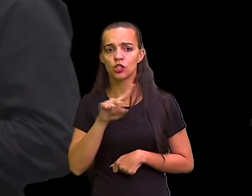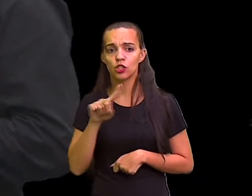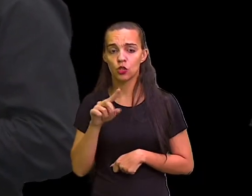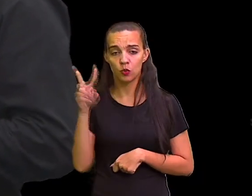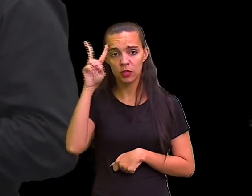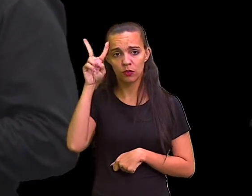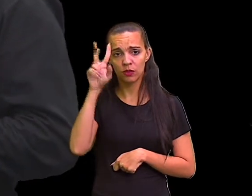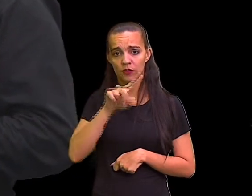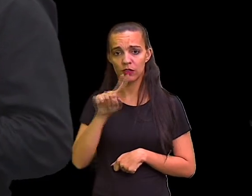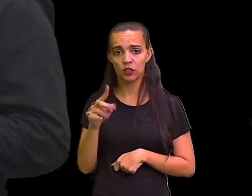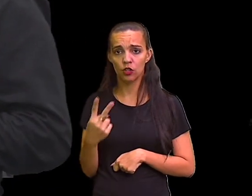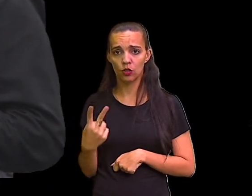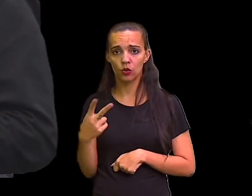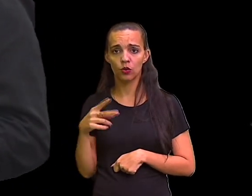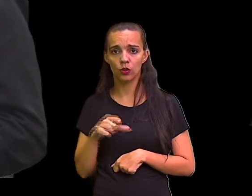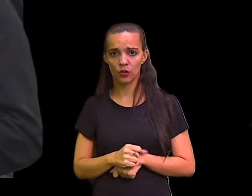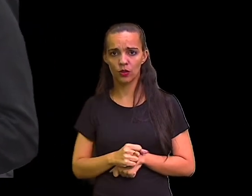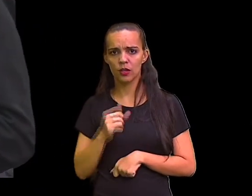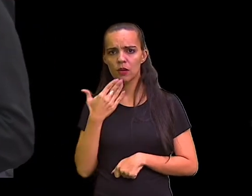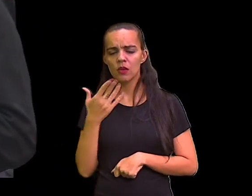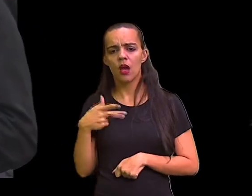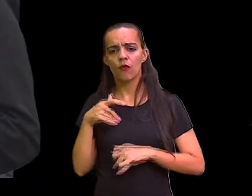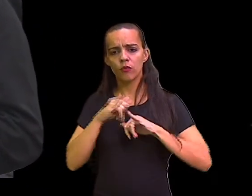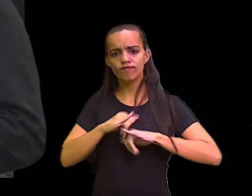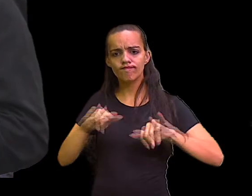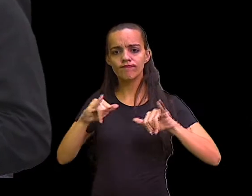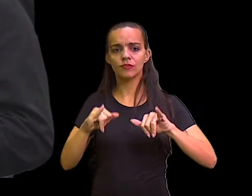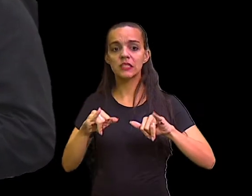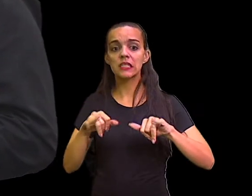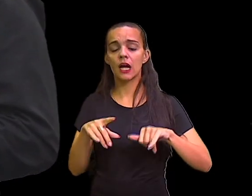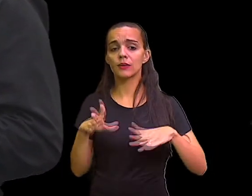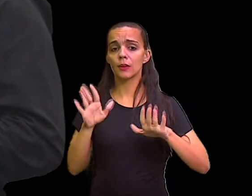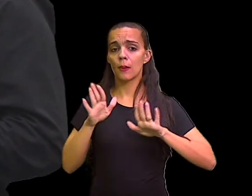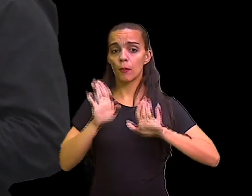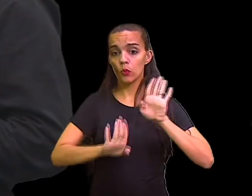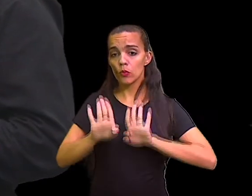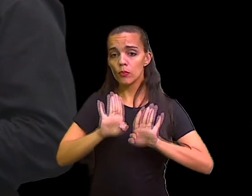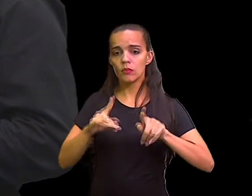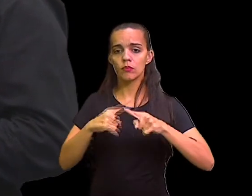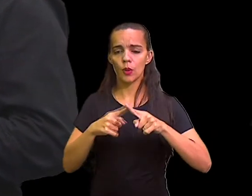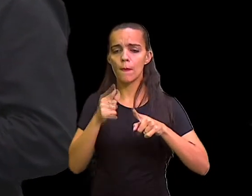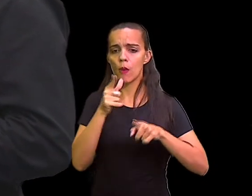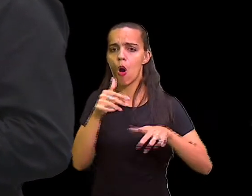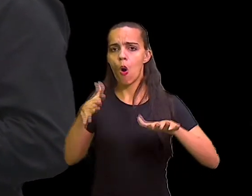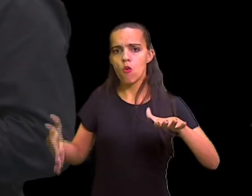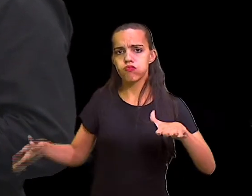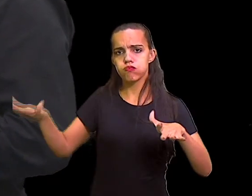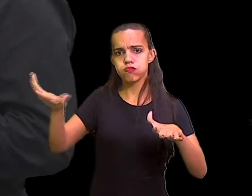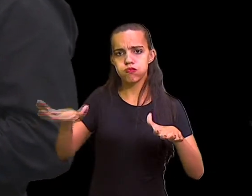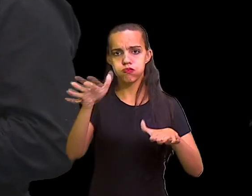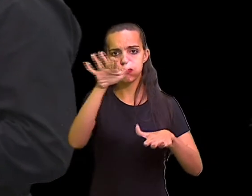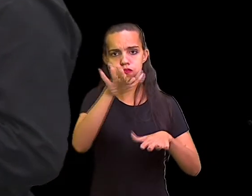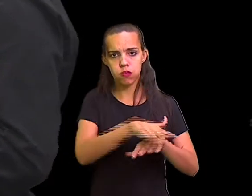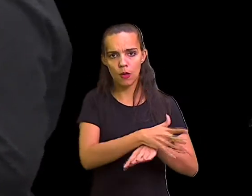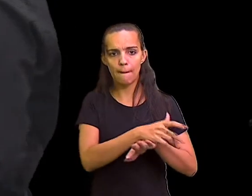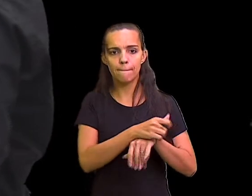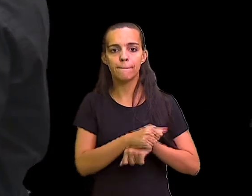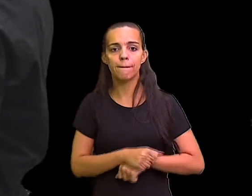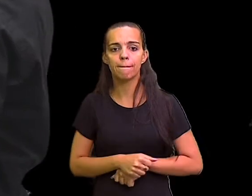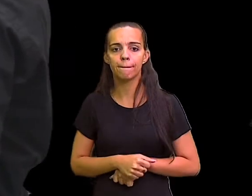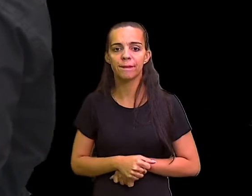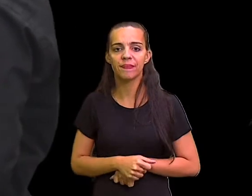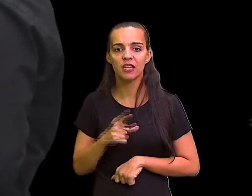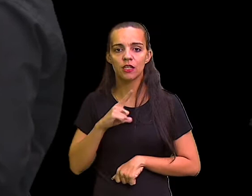2. Não foi emitido alerta de tsunami e não há informações imediatas de danos. No